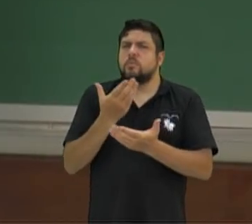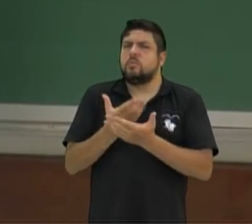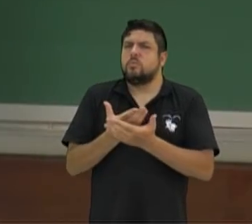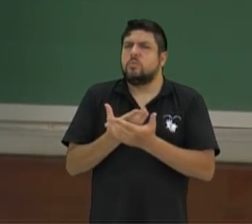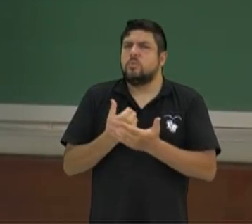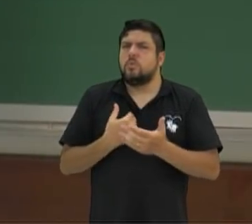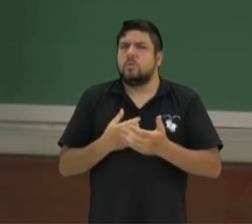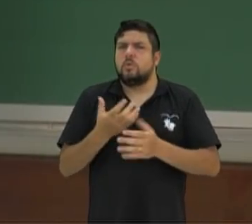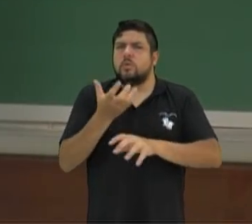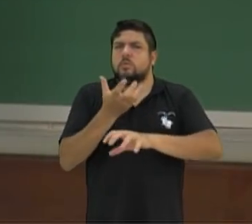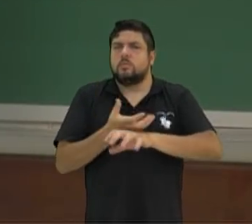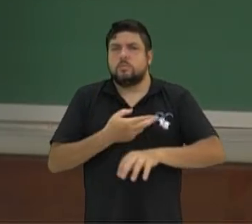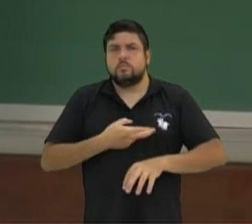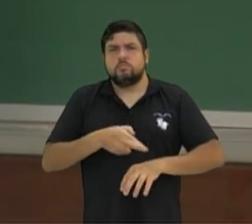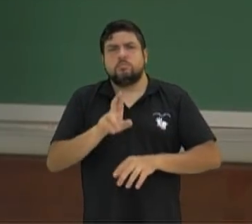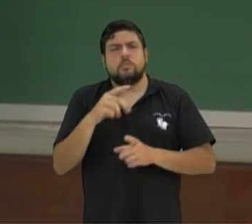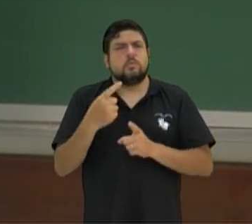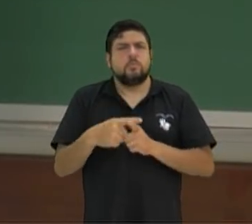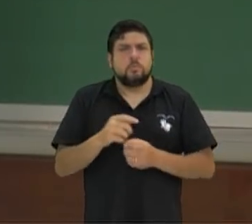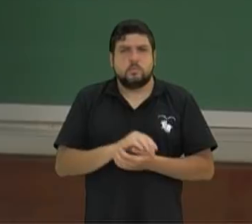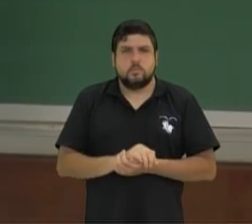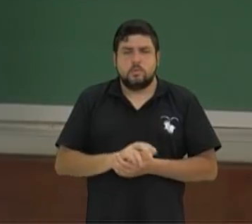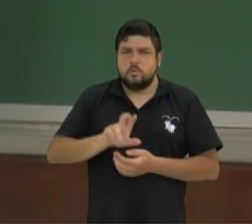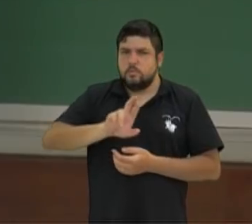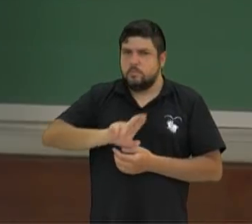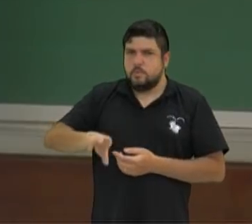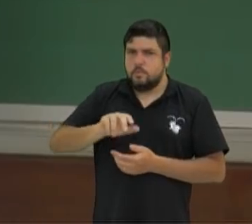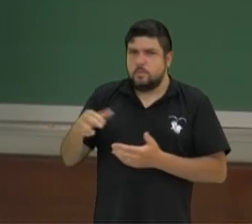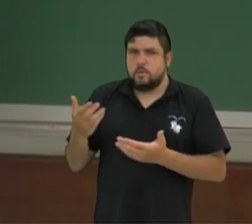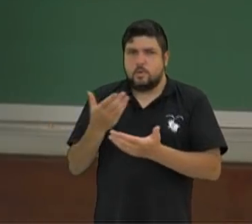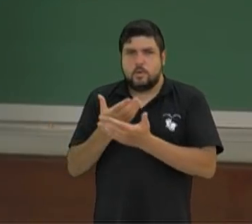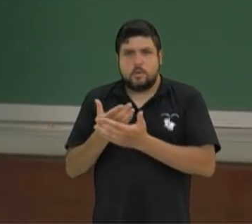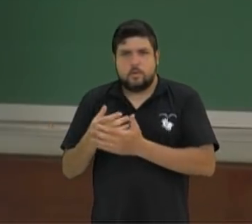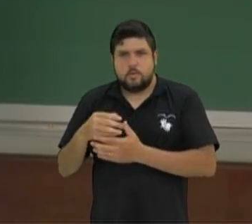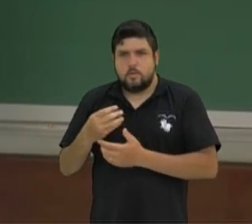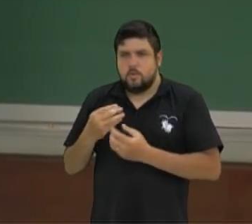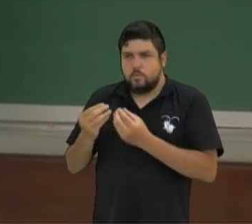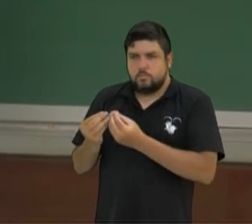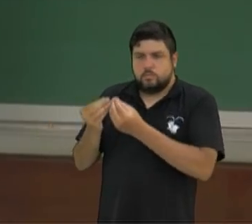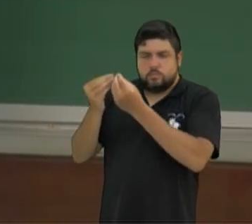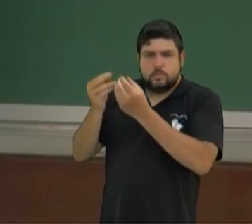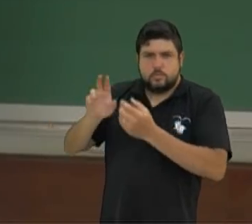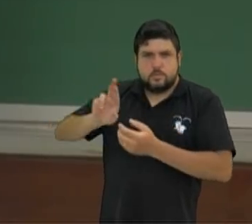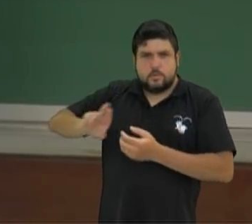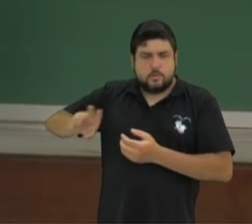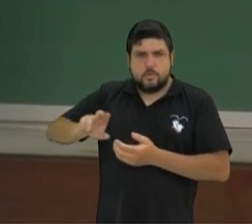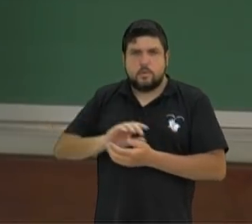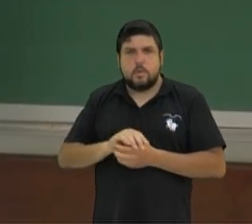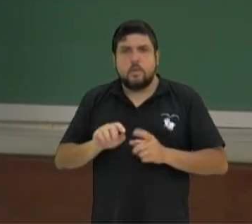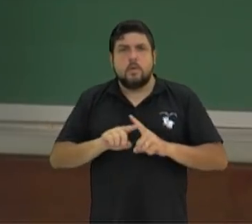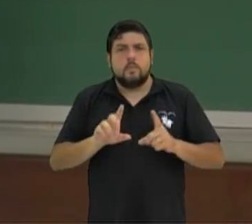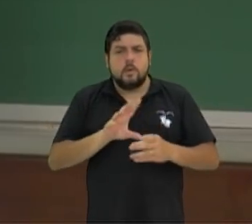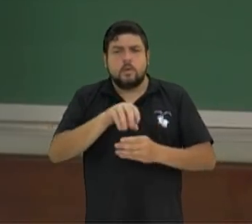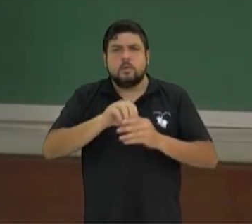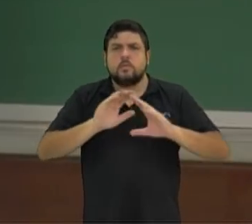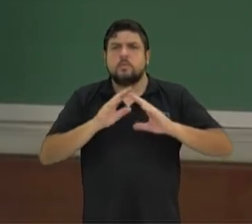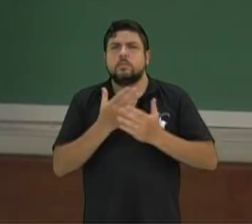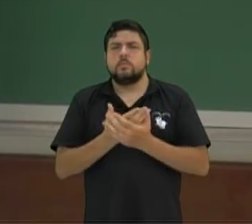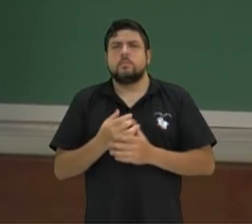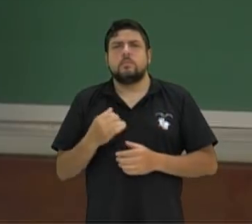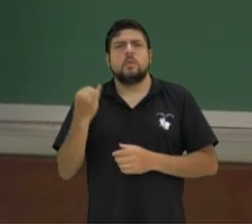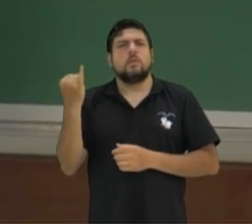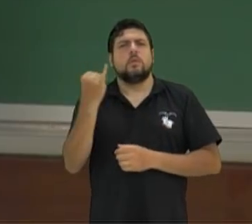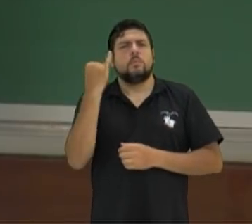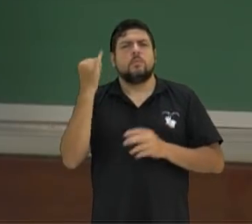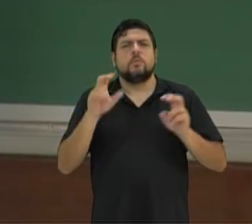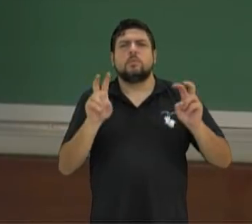religioso? Afinal de contas, não é aula de catequese, não é aula de religião. Para que estudar ensino religioso na escola? Qual a importância dos assuntos